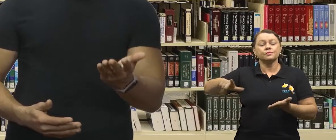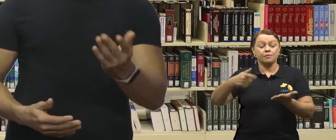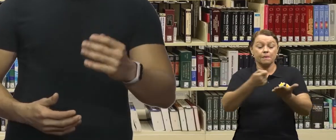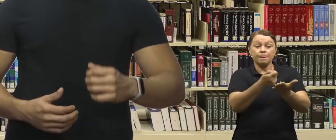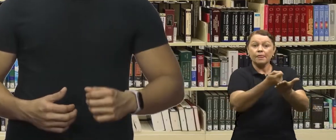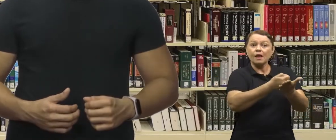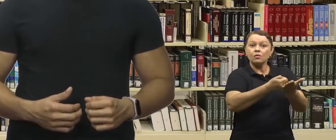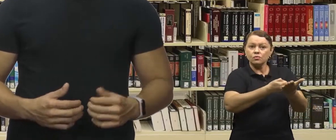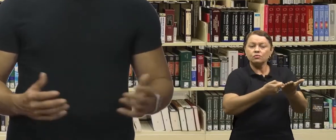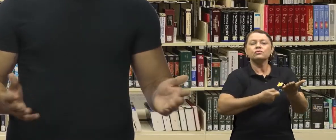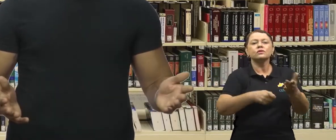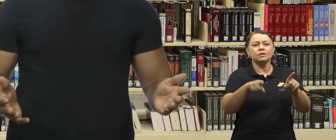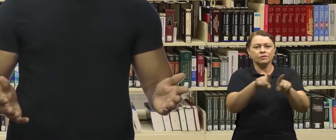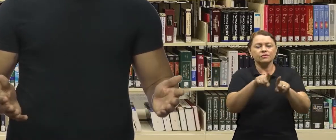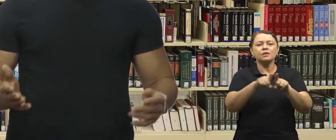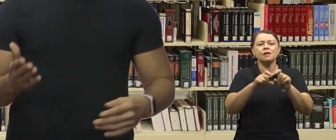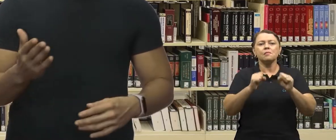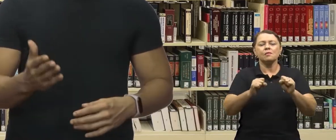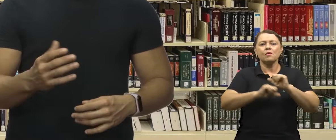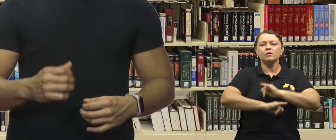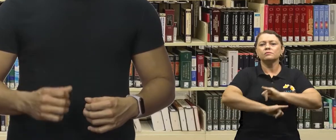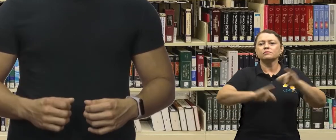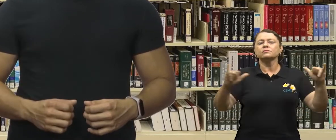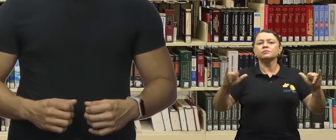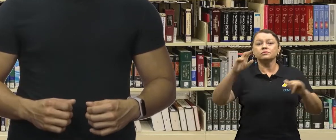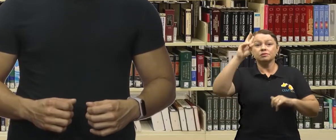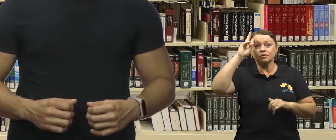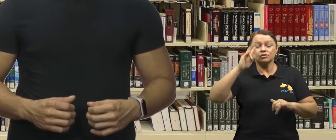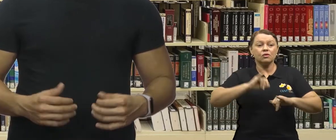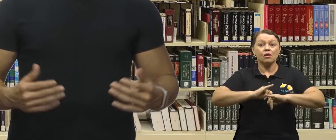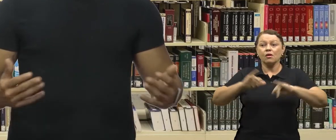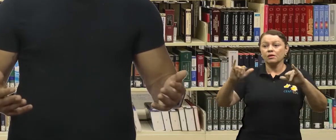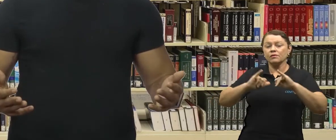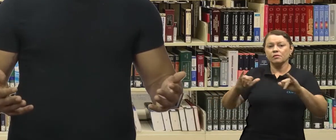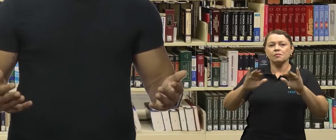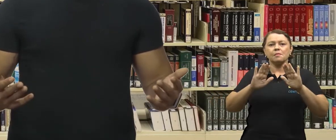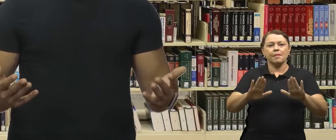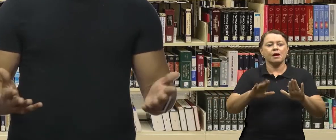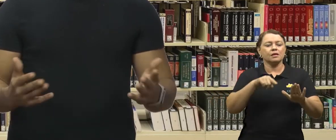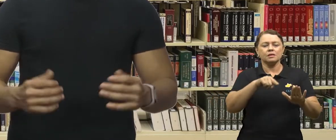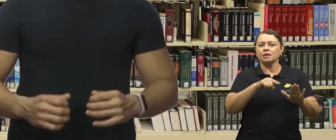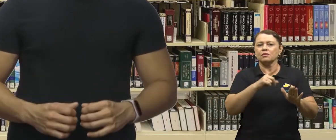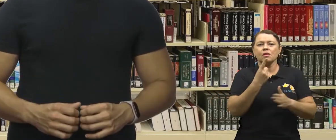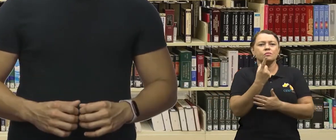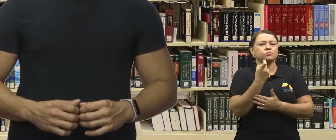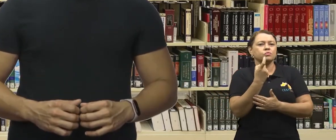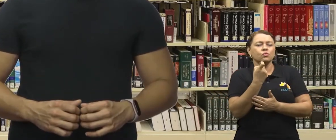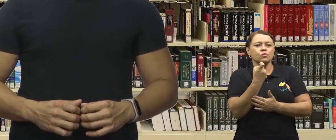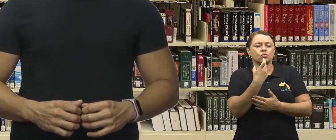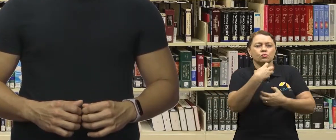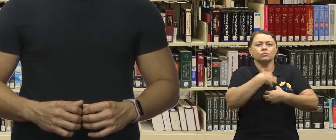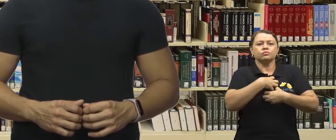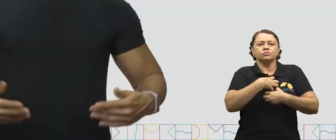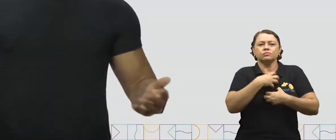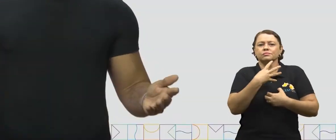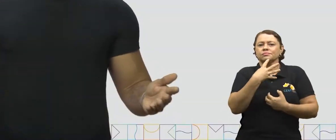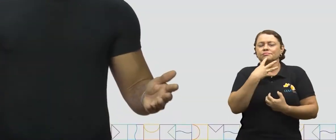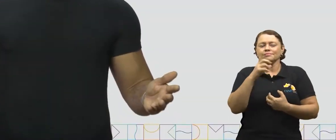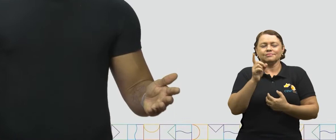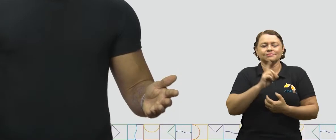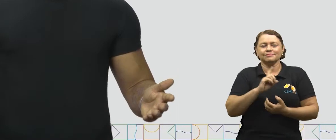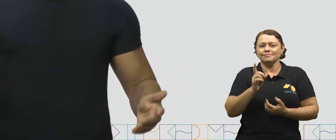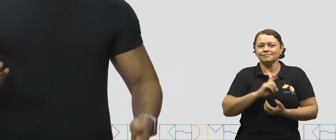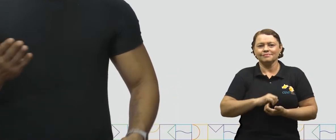são grandes meios para contar histórias e transmitir informações, mas eles não são a única fonte de conhecimento.